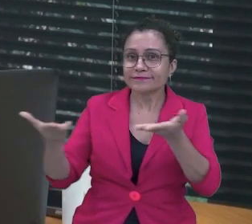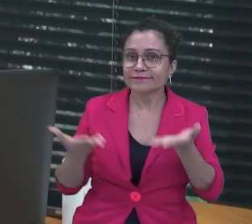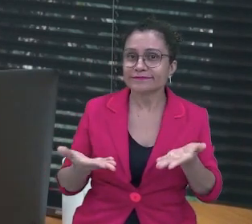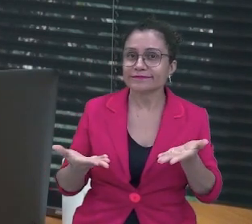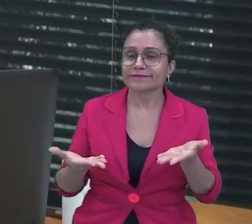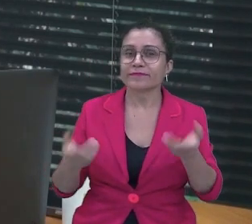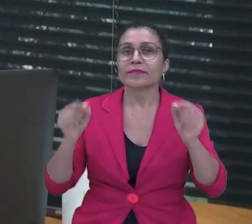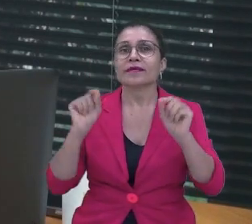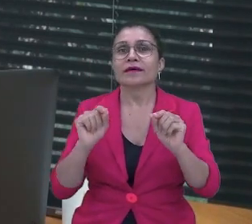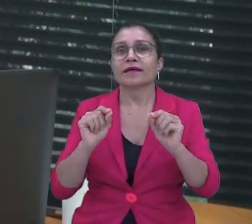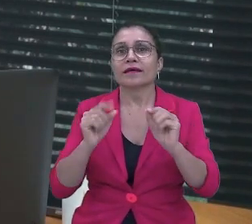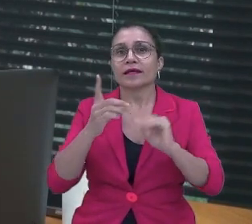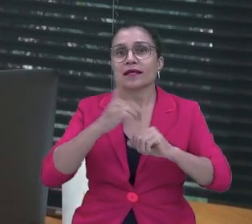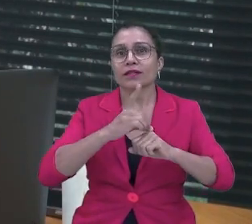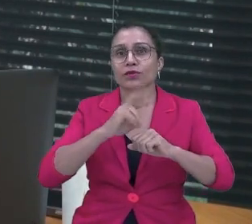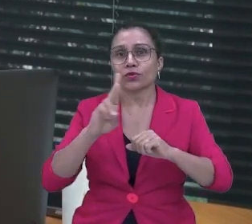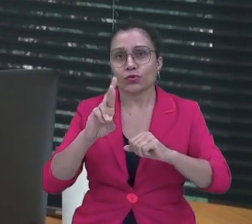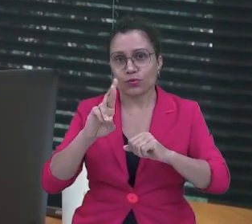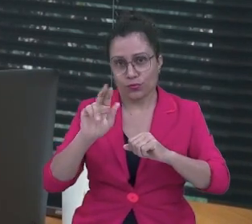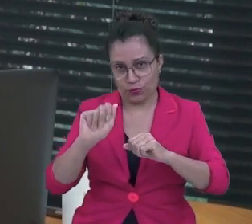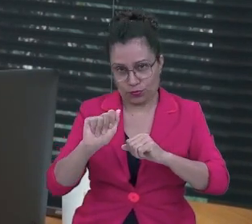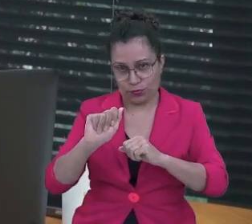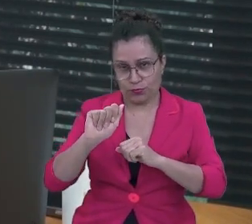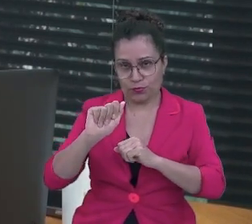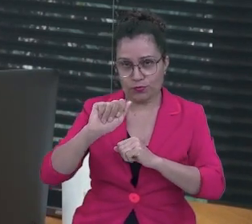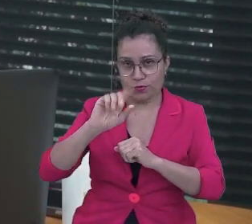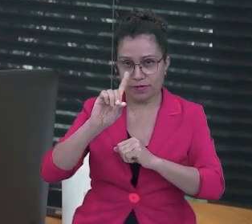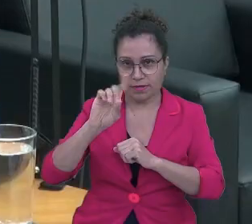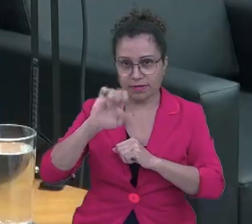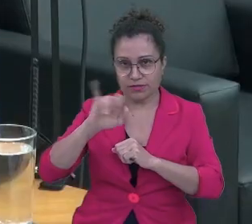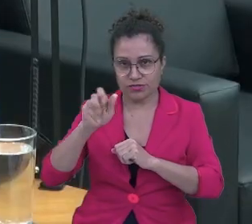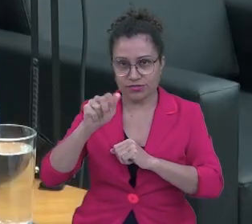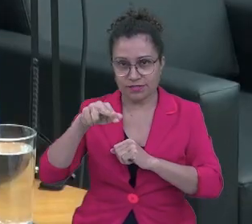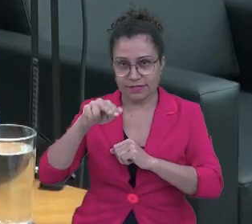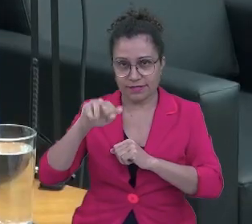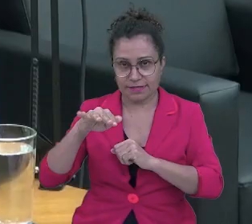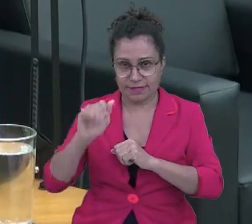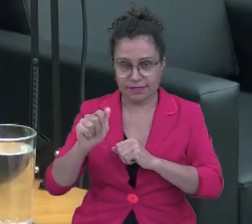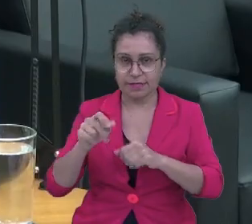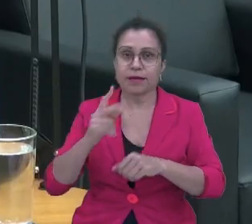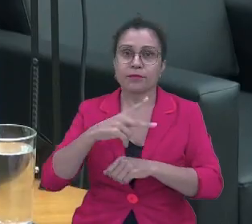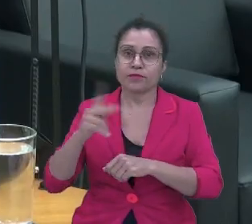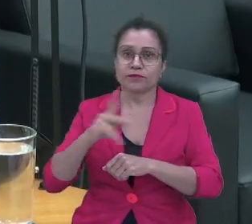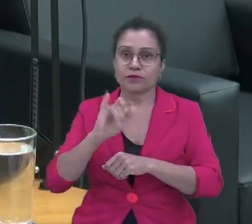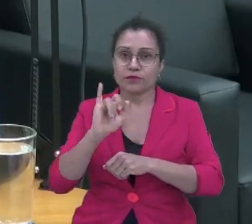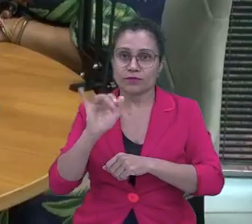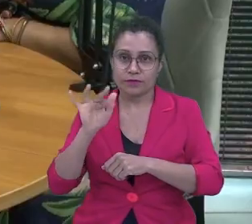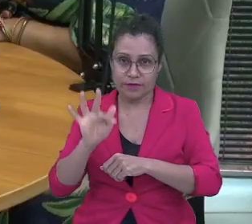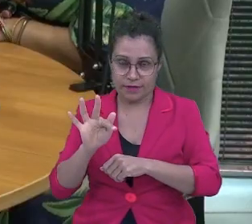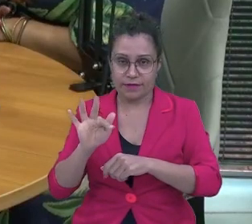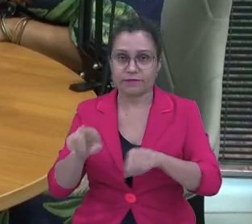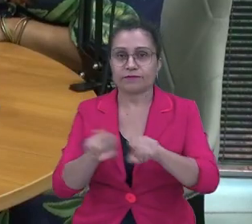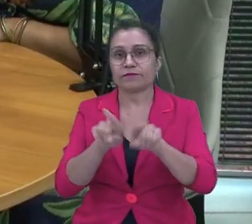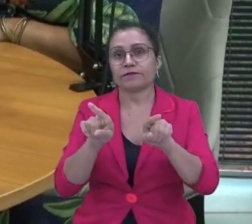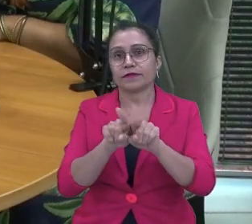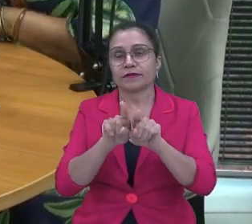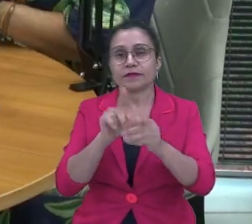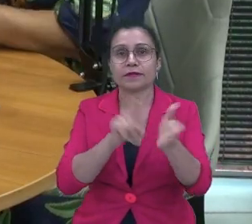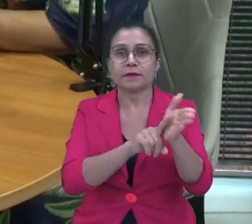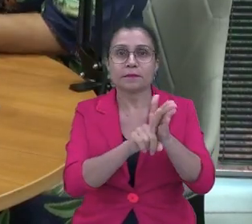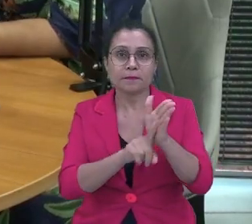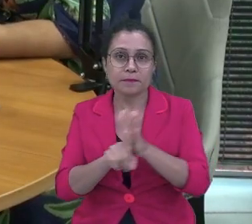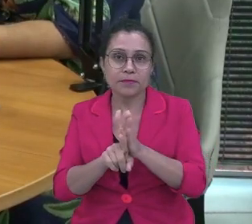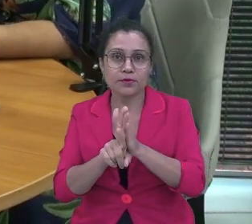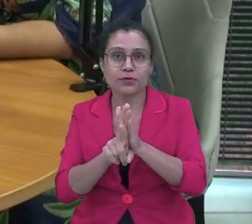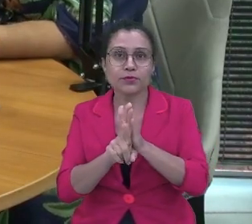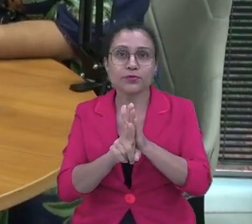no estúdio a doutora Dejanana Campos, que é professora do Instituto Federal de Mato Grosso, pesquisadora nos temas